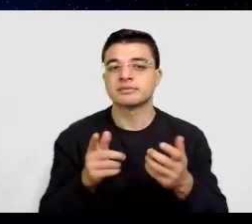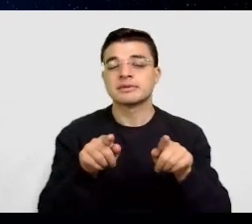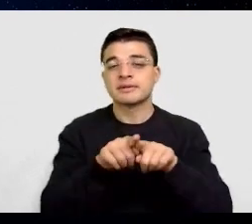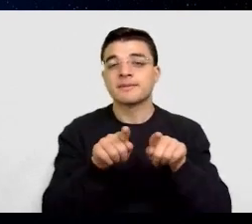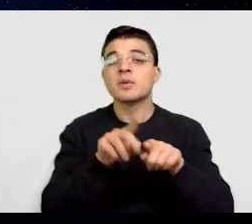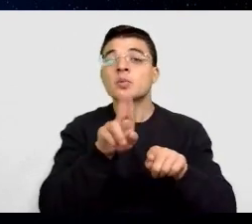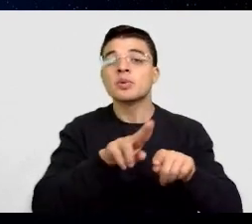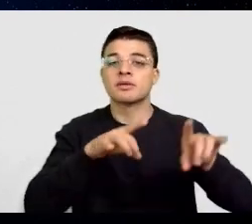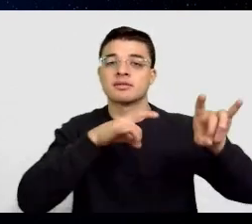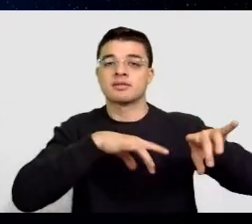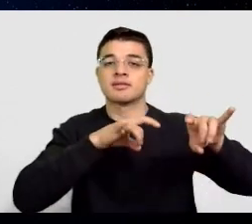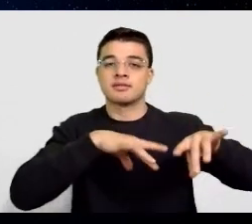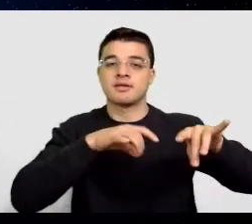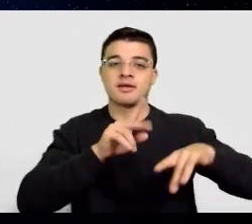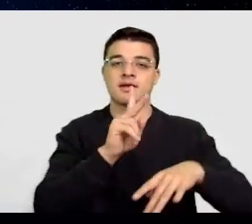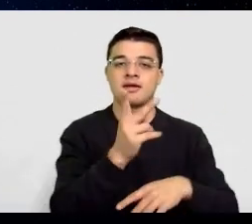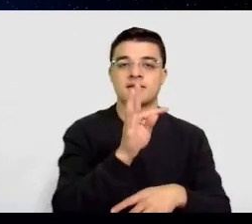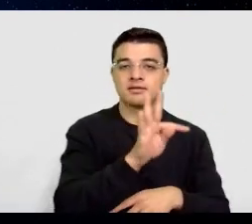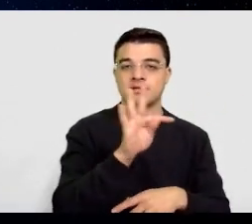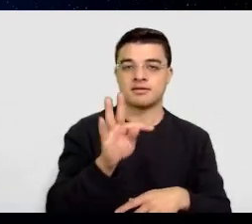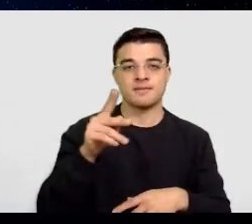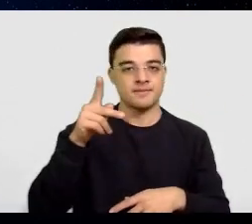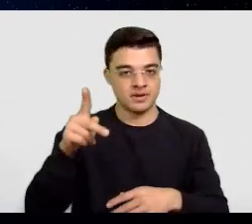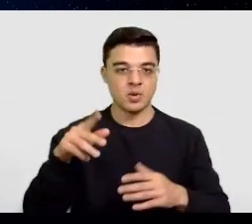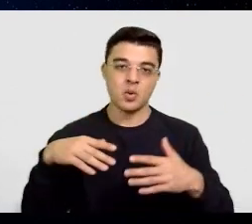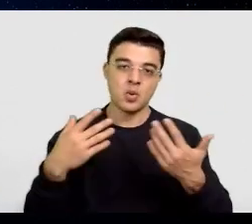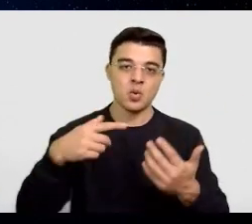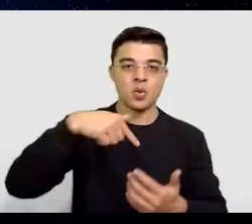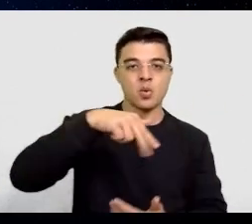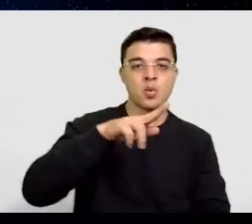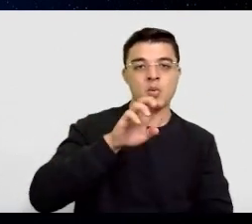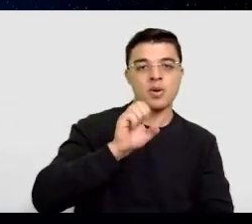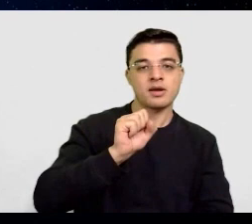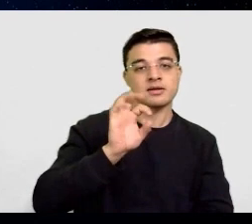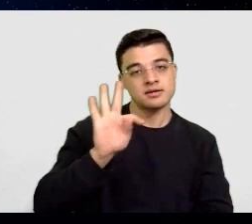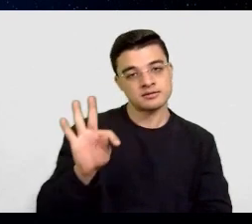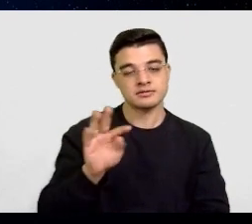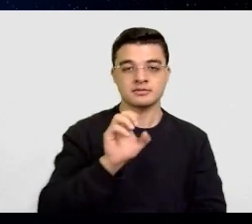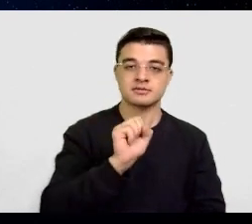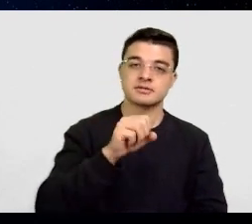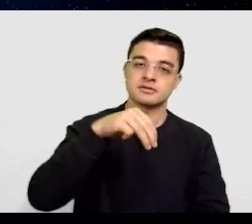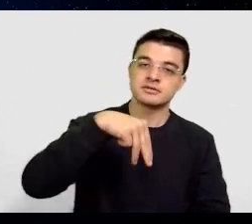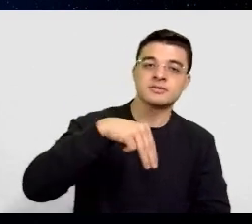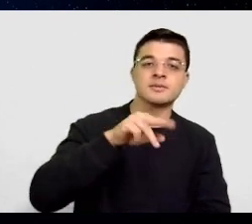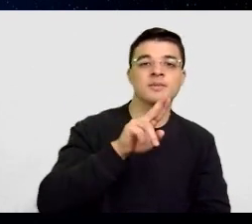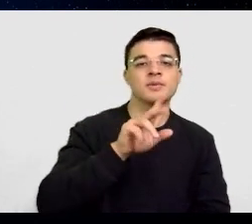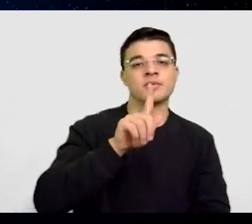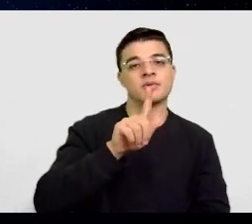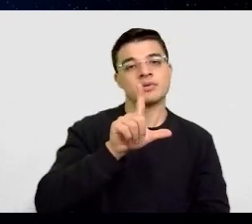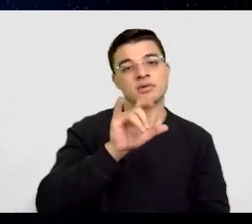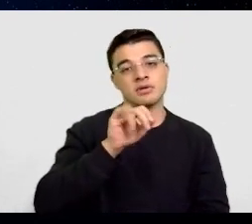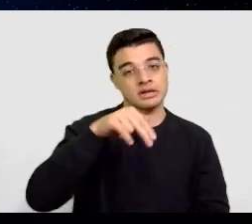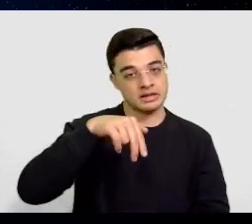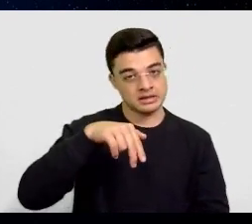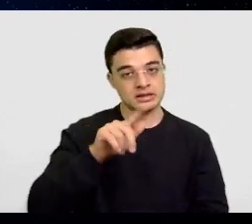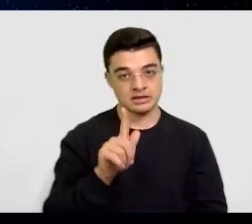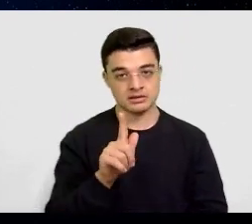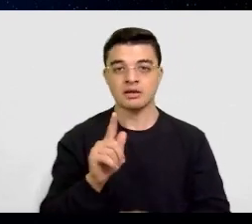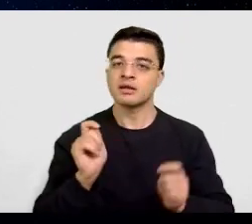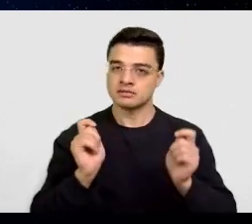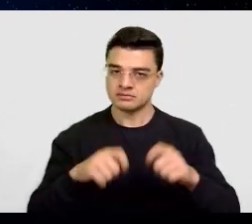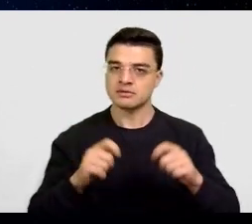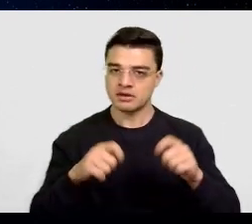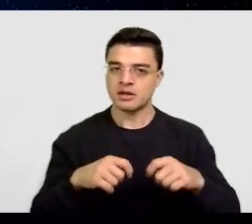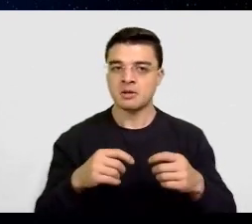de HTTP Request Smuggling para manipular os métodos e encadear métodos, por exemplo, fazer um GET, um